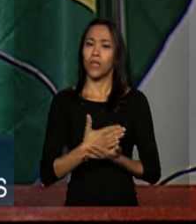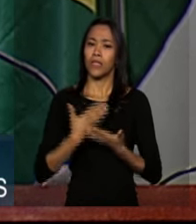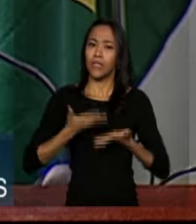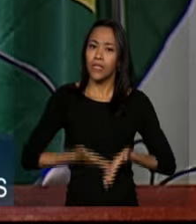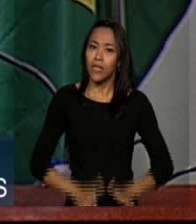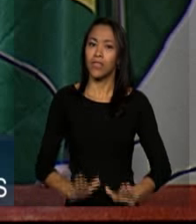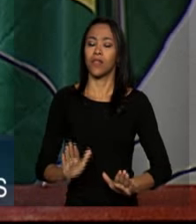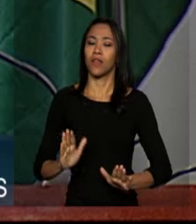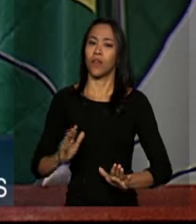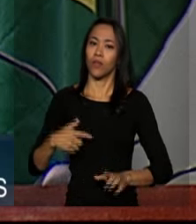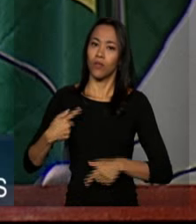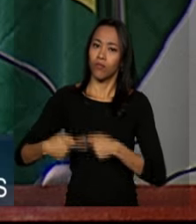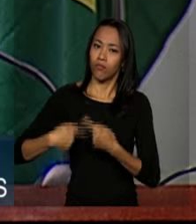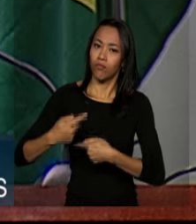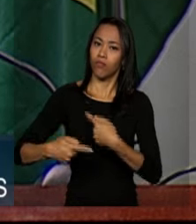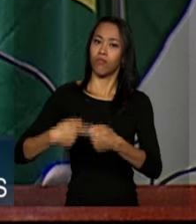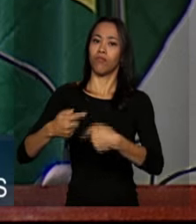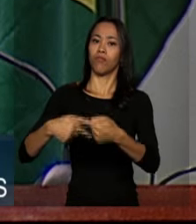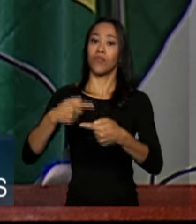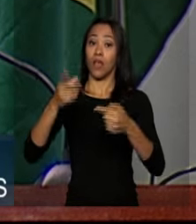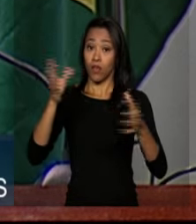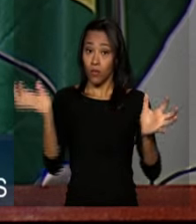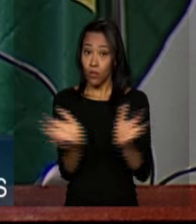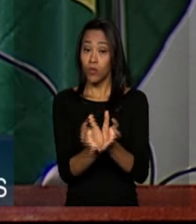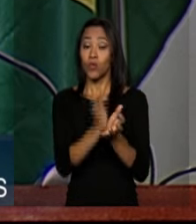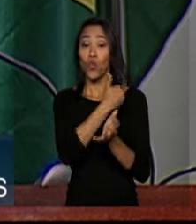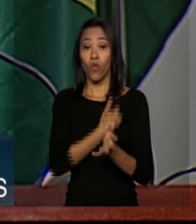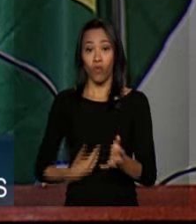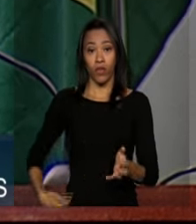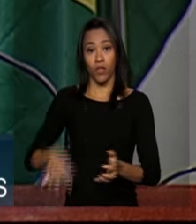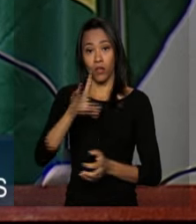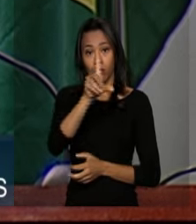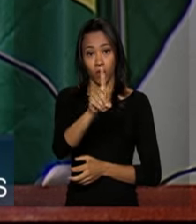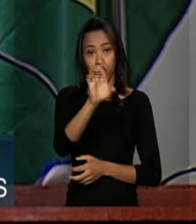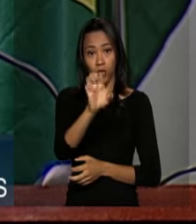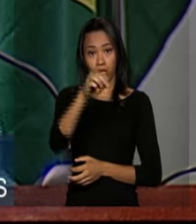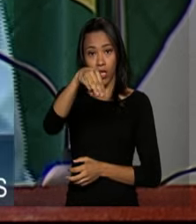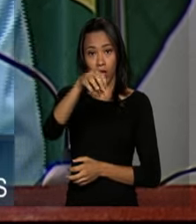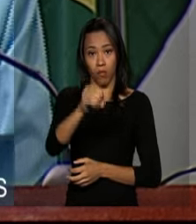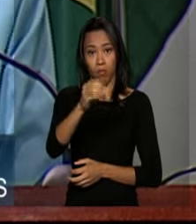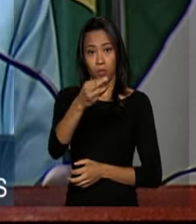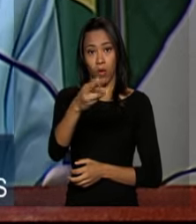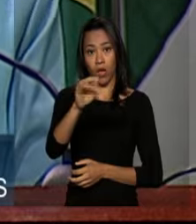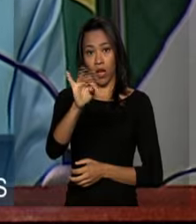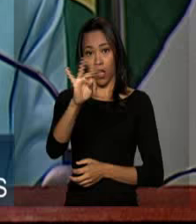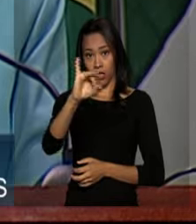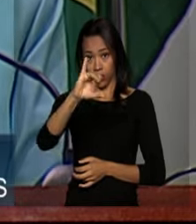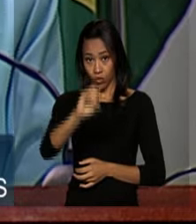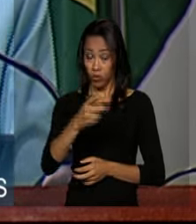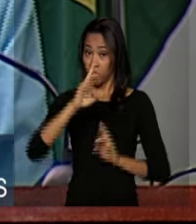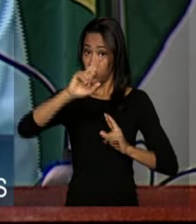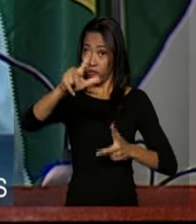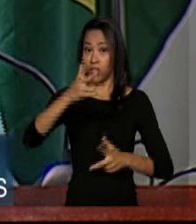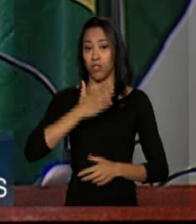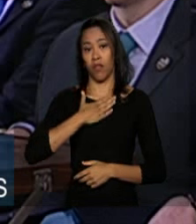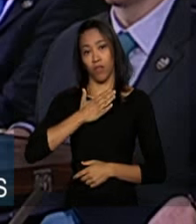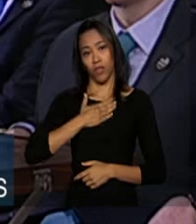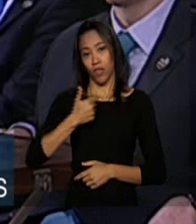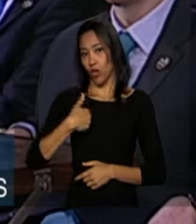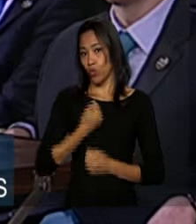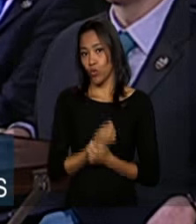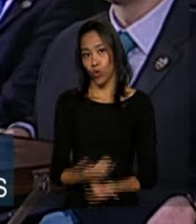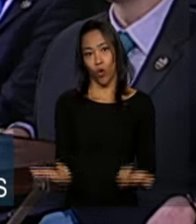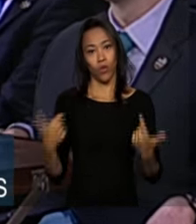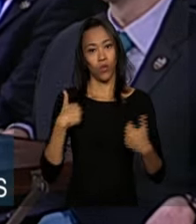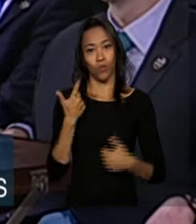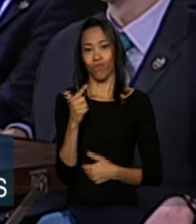se formou na democracia, distinta da minha, que infelizmente não teve a mesma sorte. O